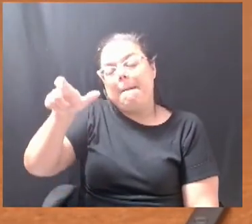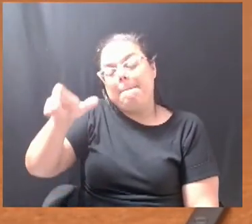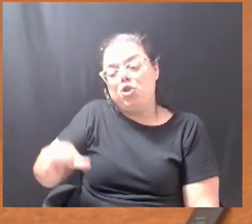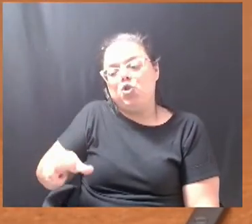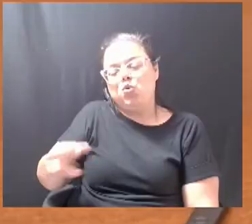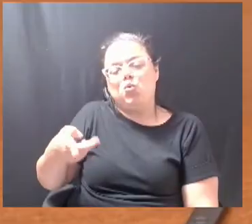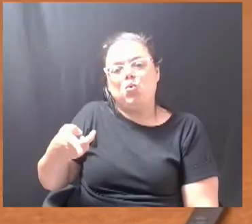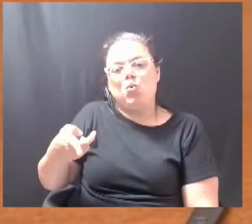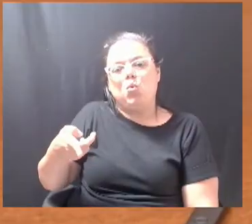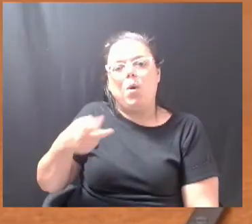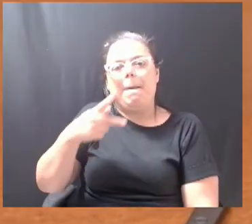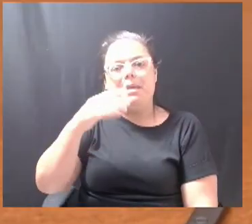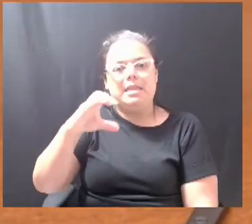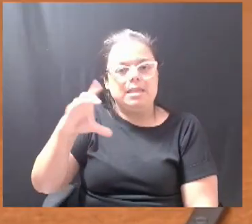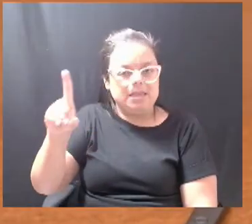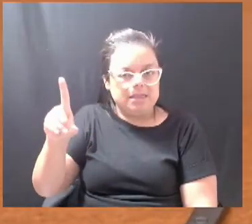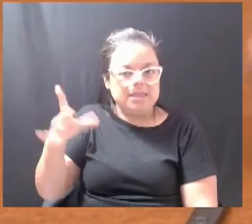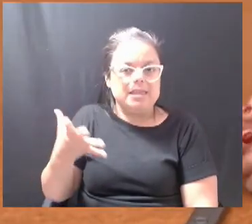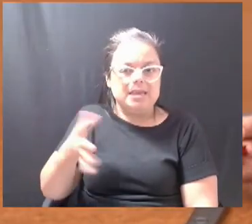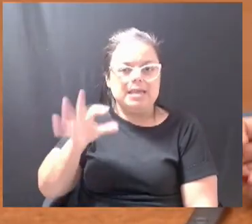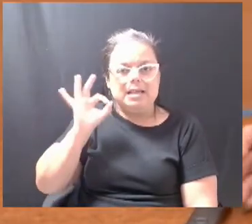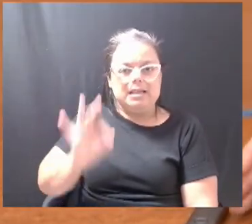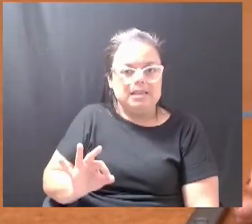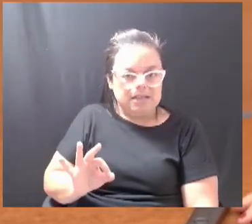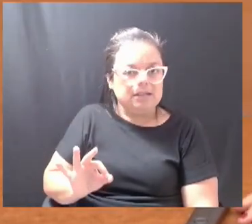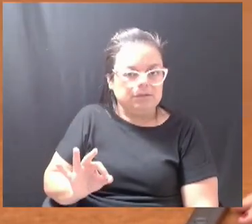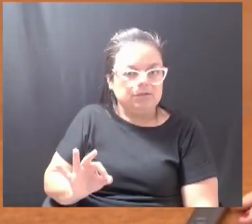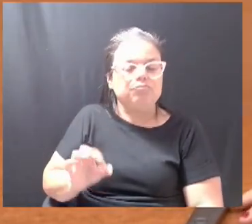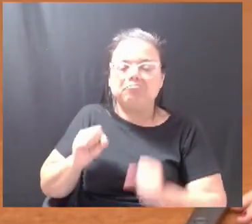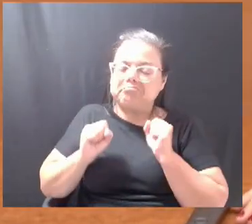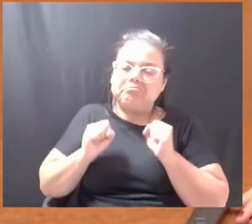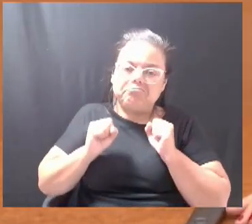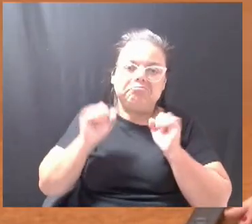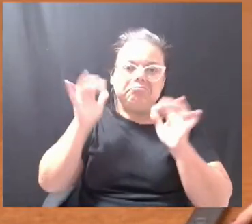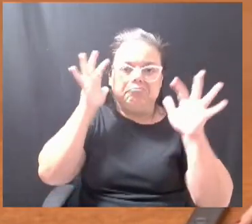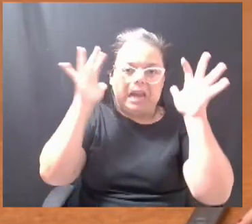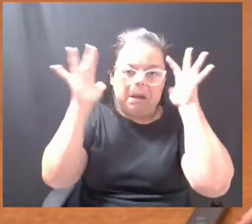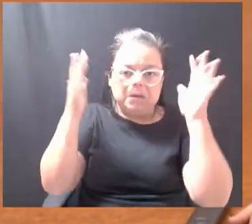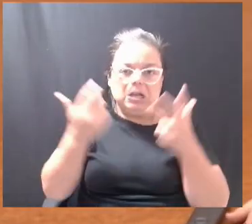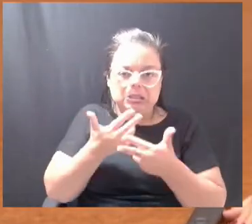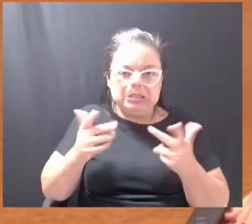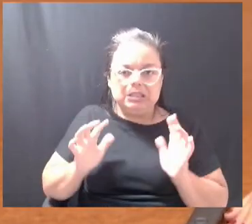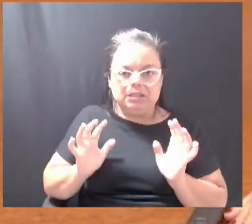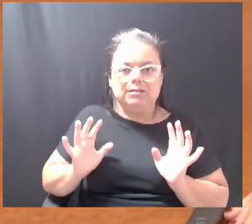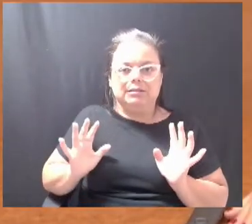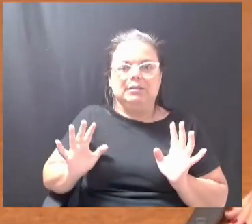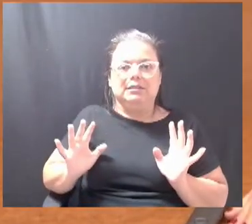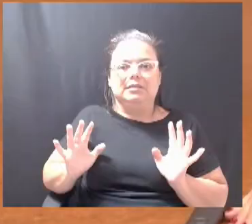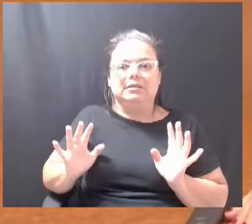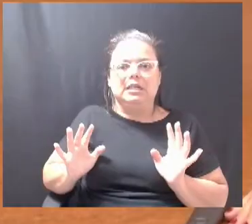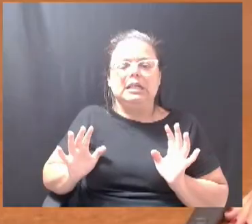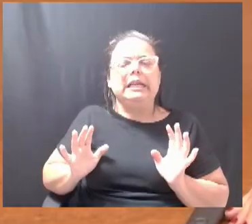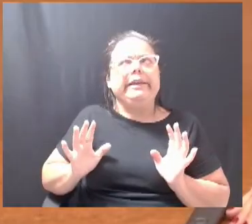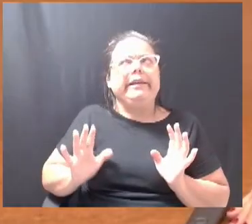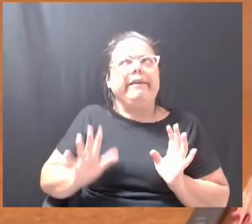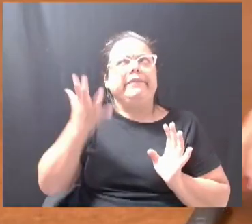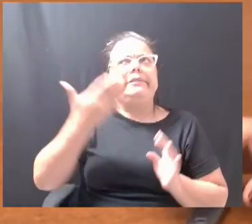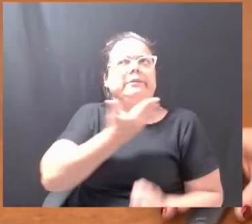né? Pode ser, tem gente que pode, né, pode imaginar isso. Então, cairia numa discriminação. Mas por que vocês estão,